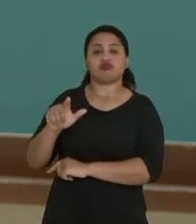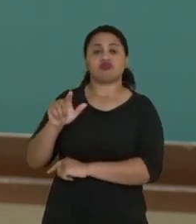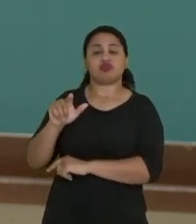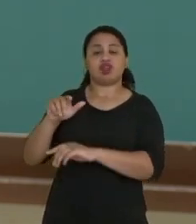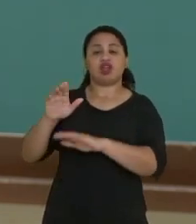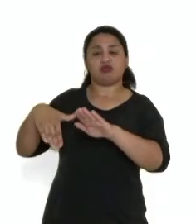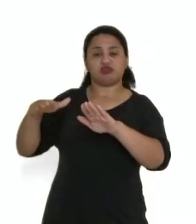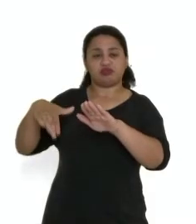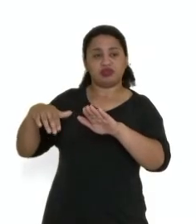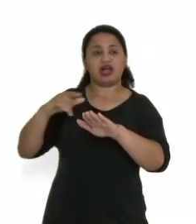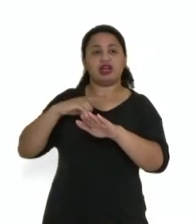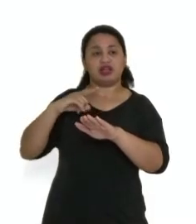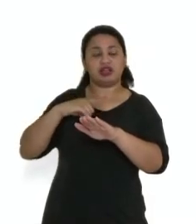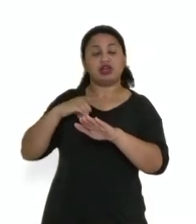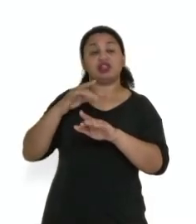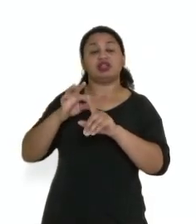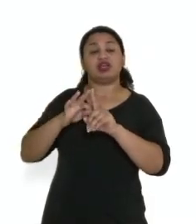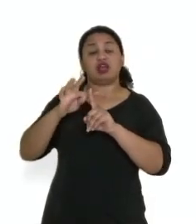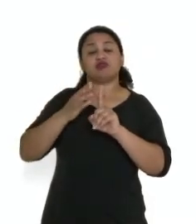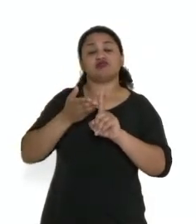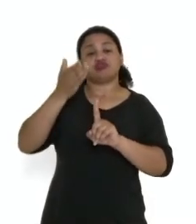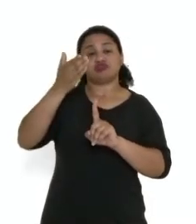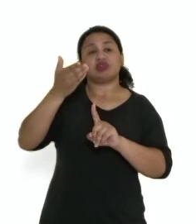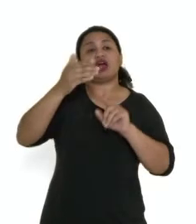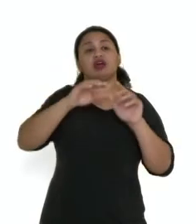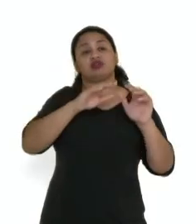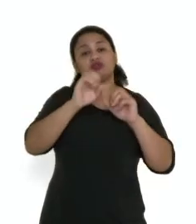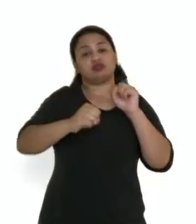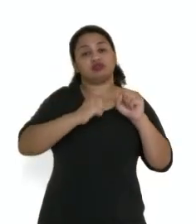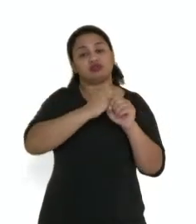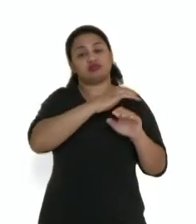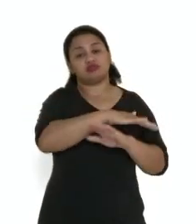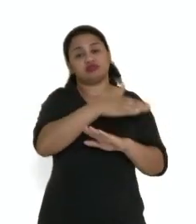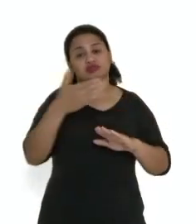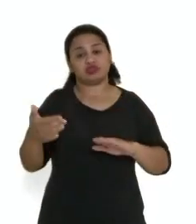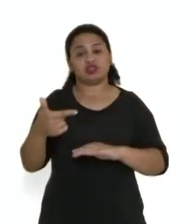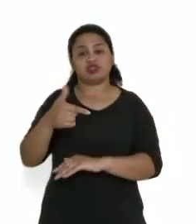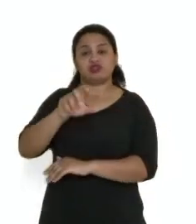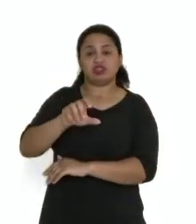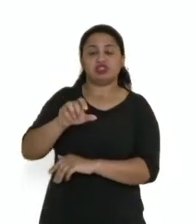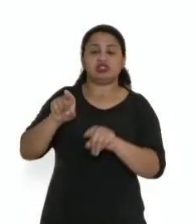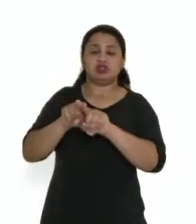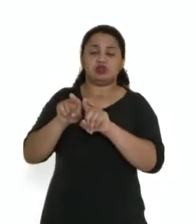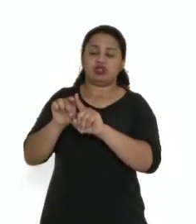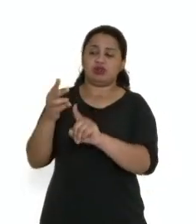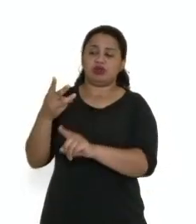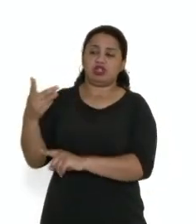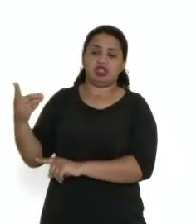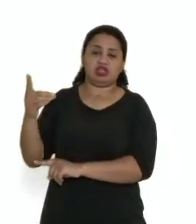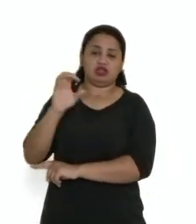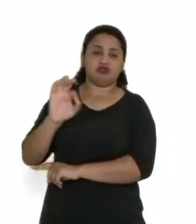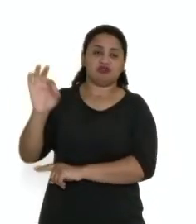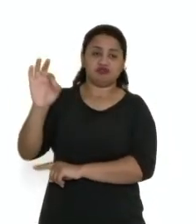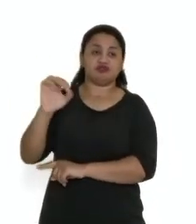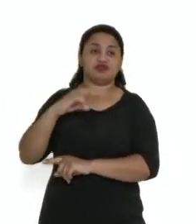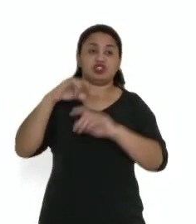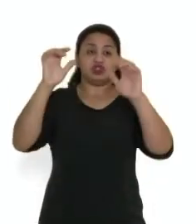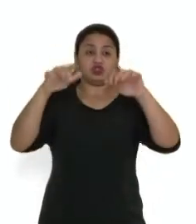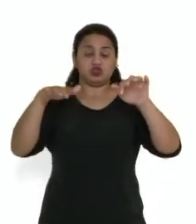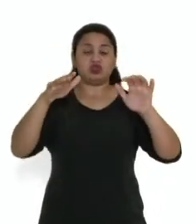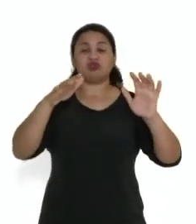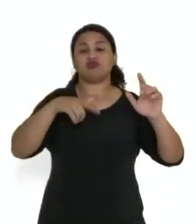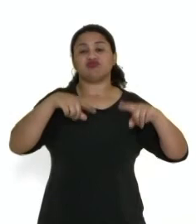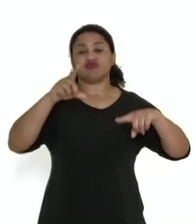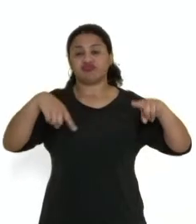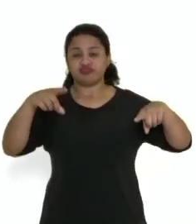tem temperaturas elevadas durante todo o ano, que variam entre 25 e 31 graus, apresenta chuvas